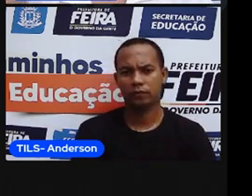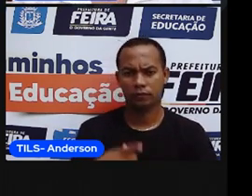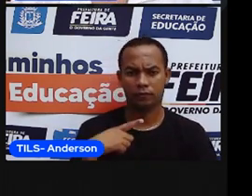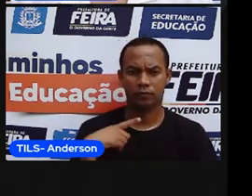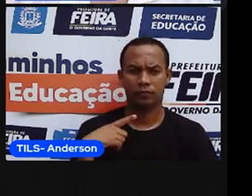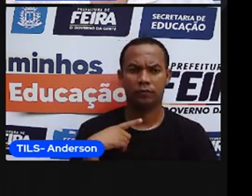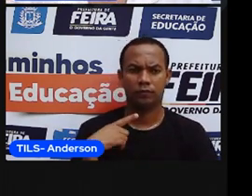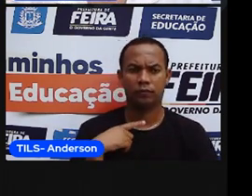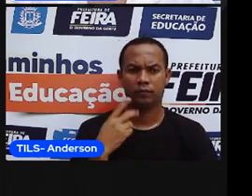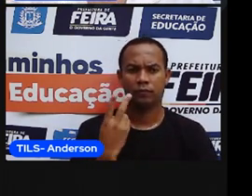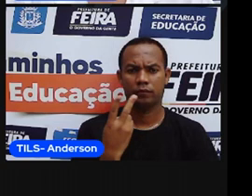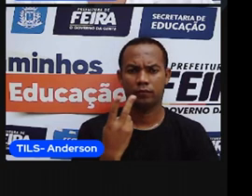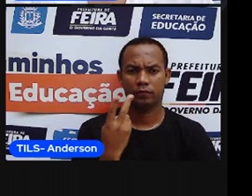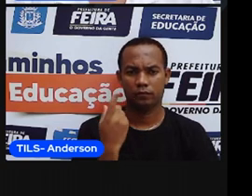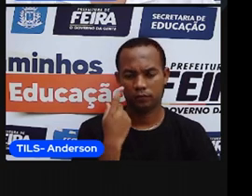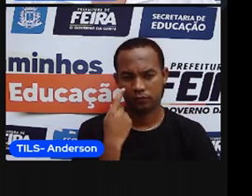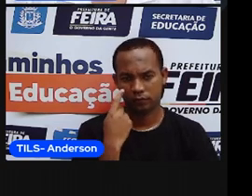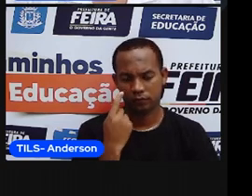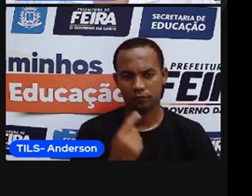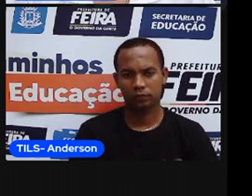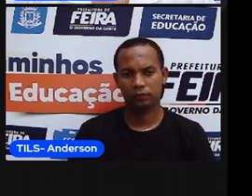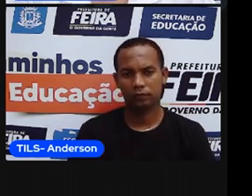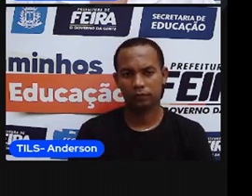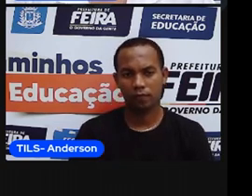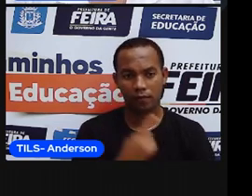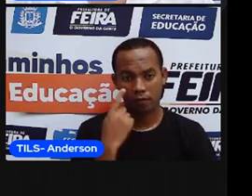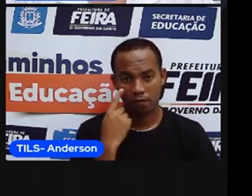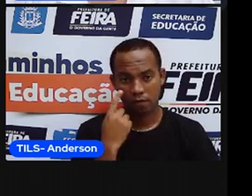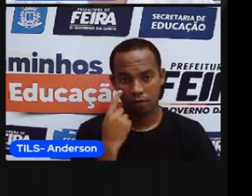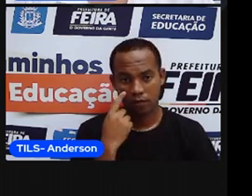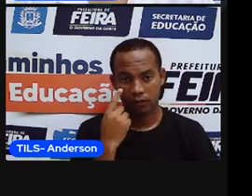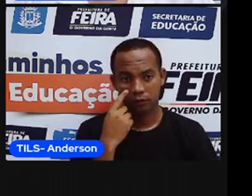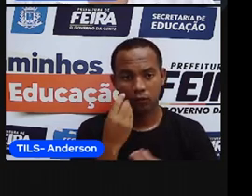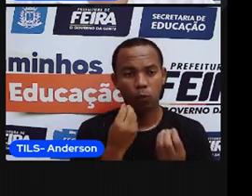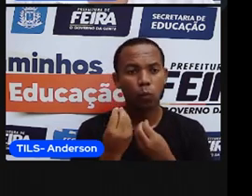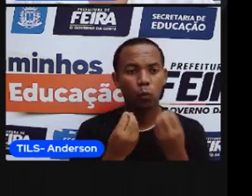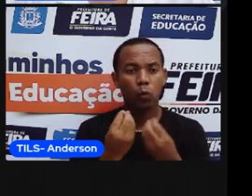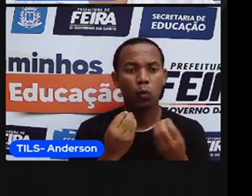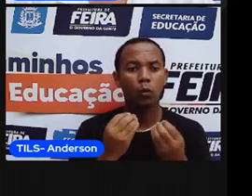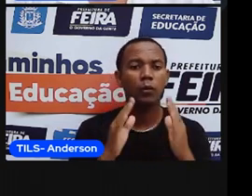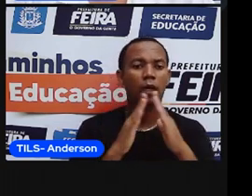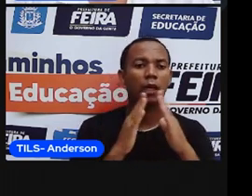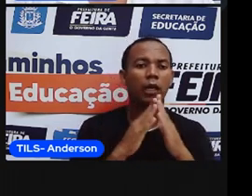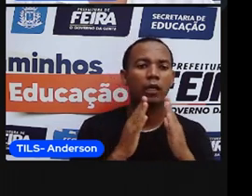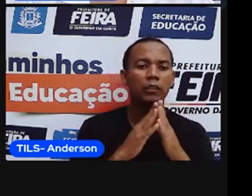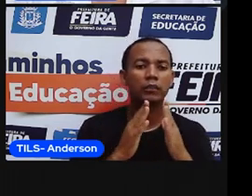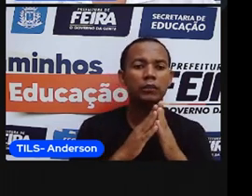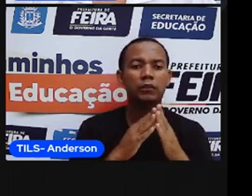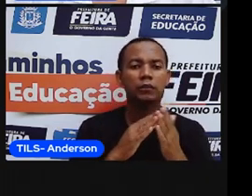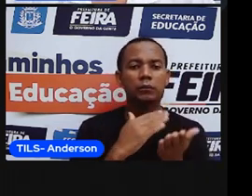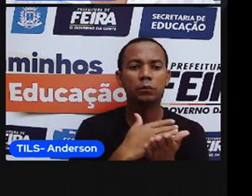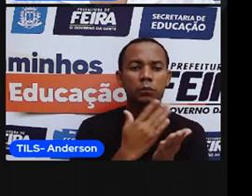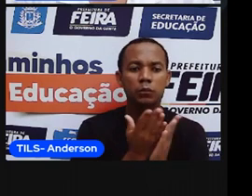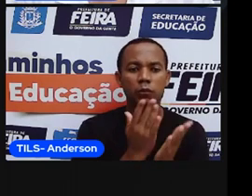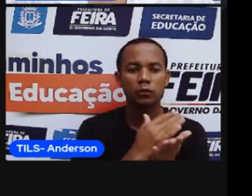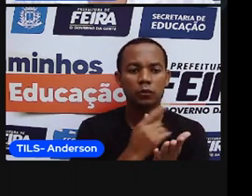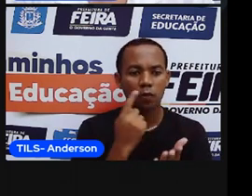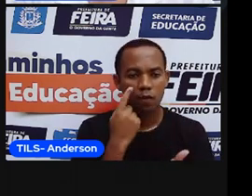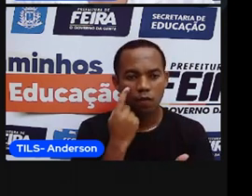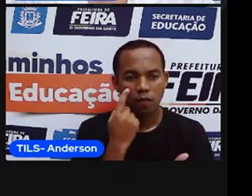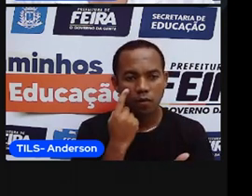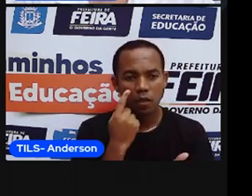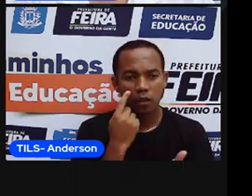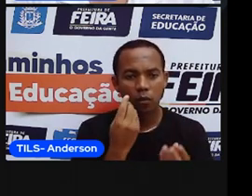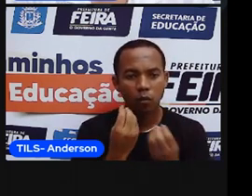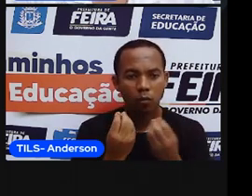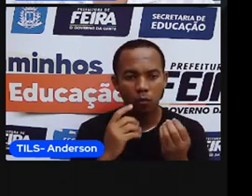duas maneiras de aparecerem nas receitas. Reparem nas receitas, procura uma receitinha na casa de vocês, certo? Veja com o responsável por